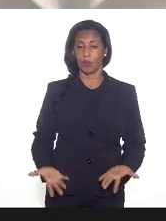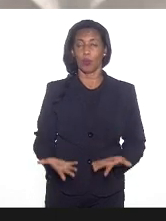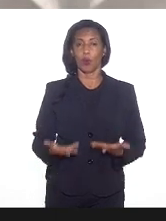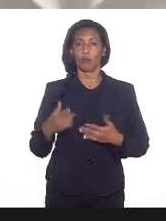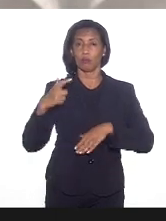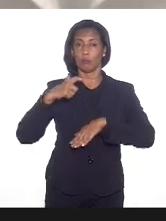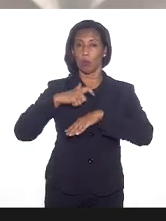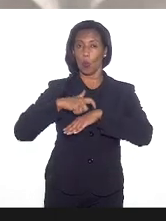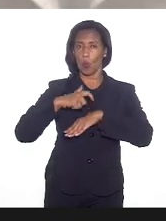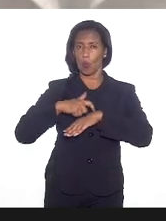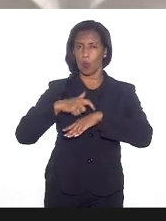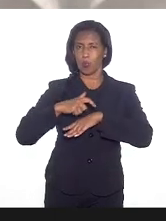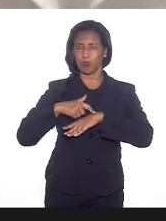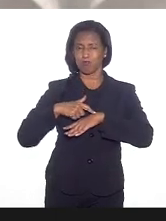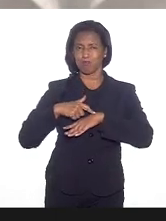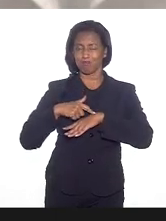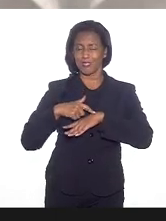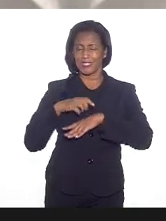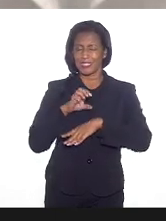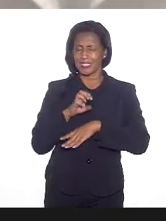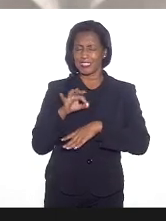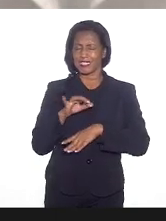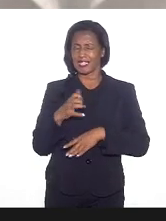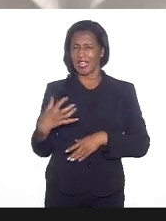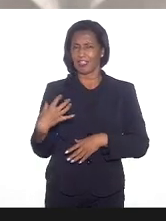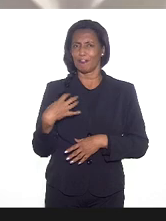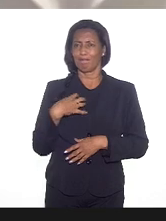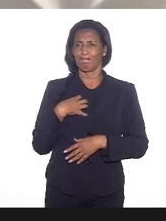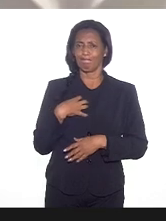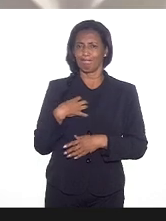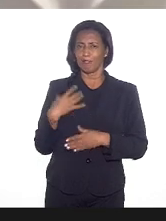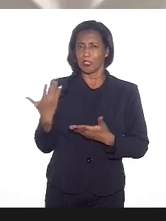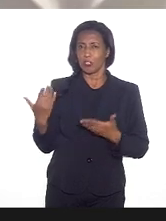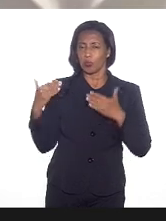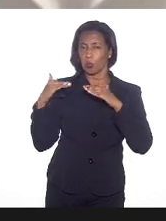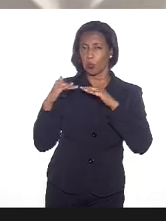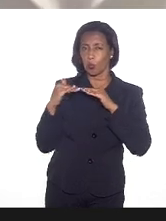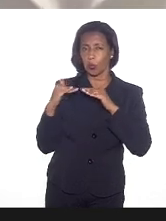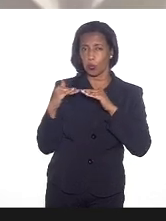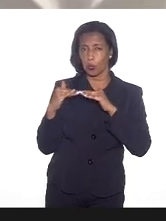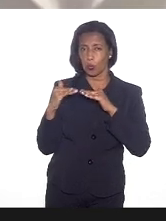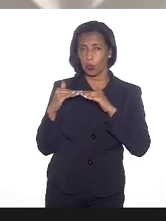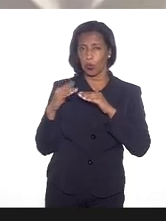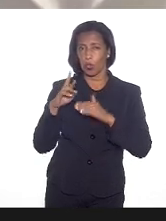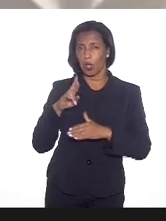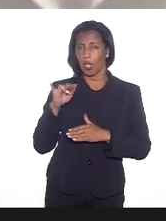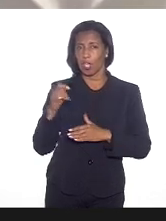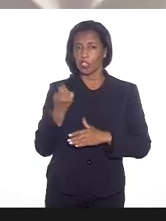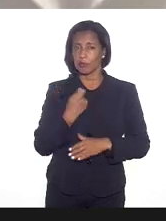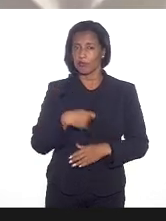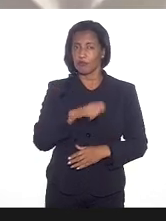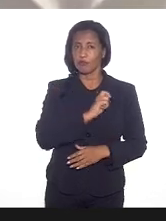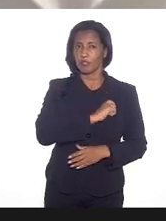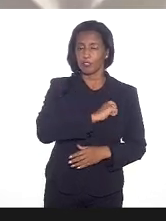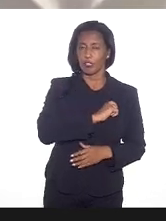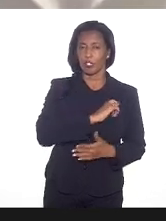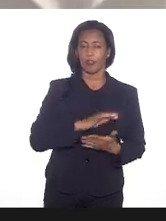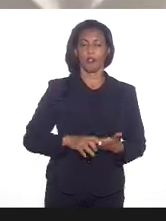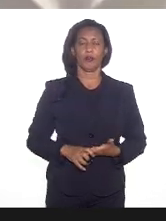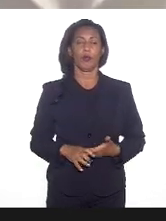nesse momento tão instável, né, de um acordo do regime de recuperação